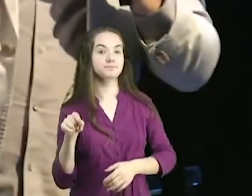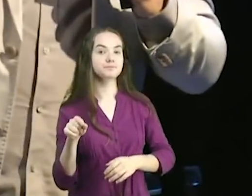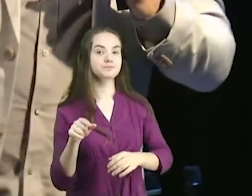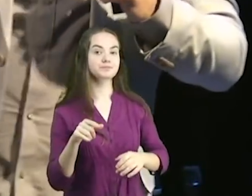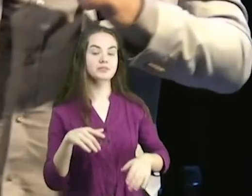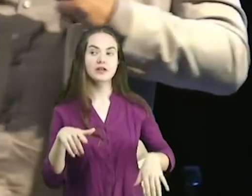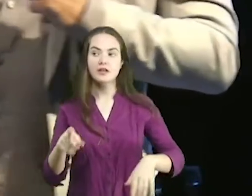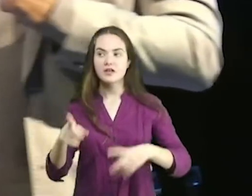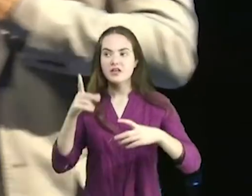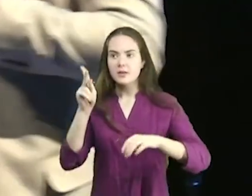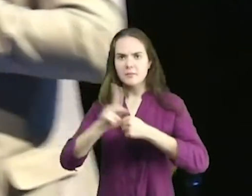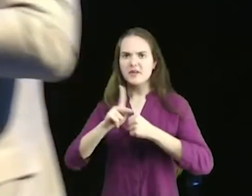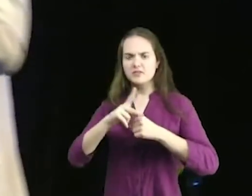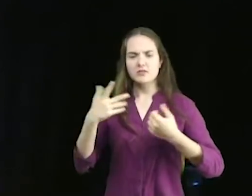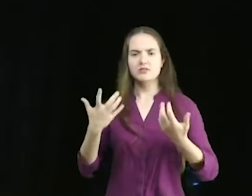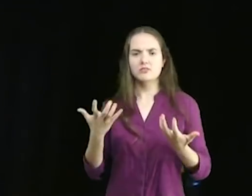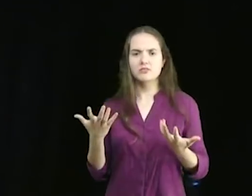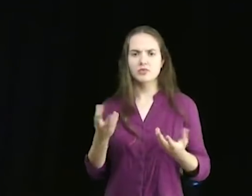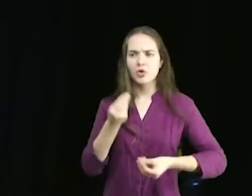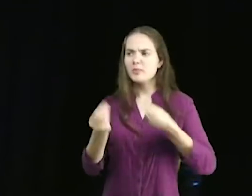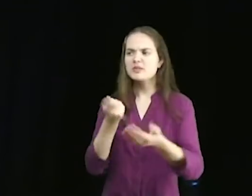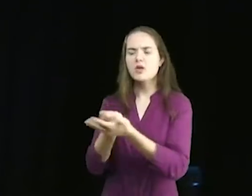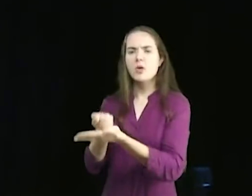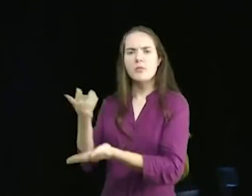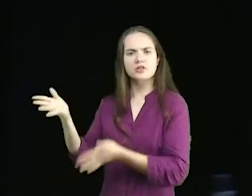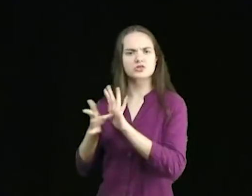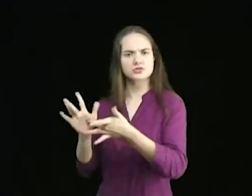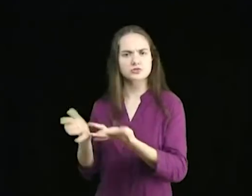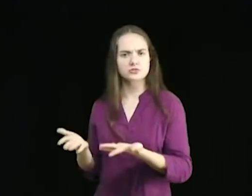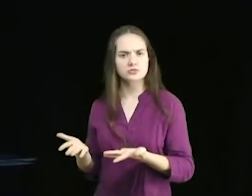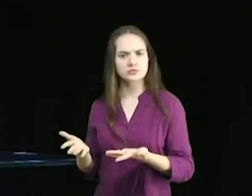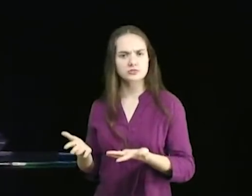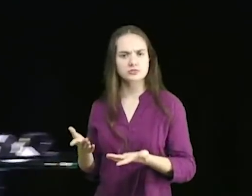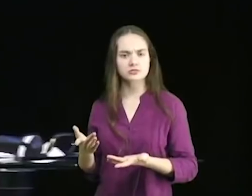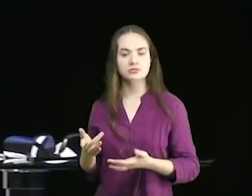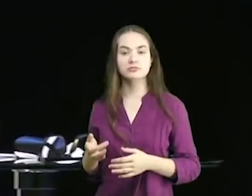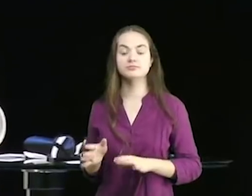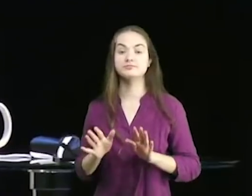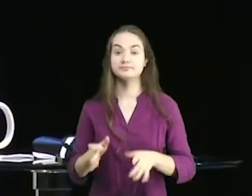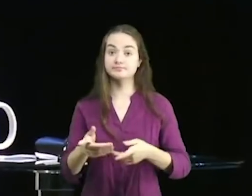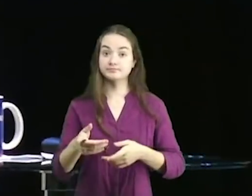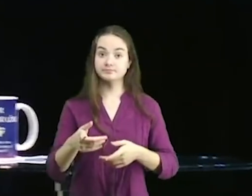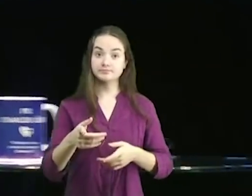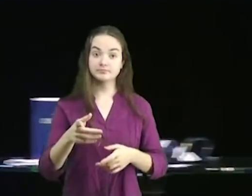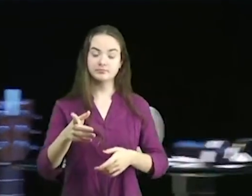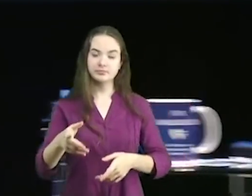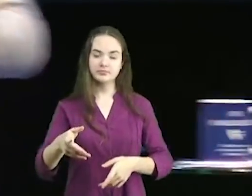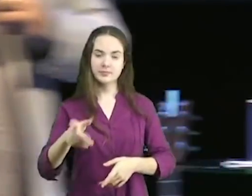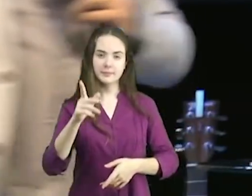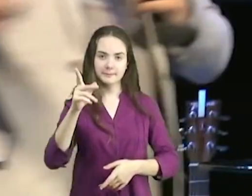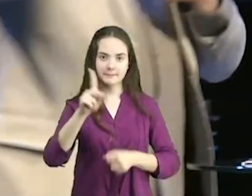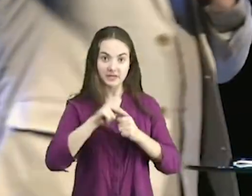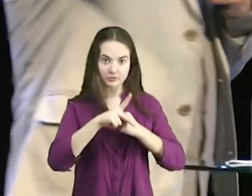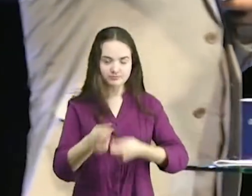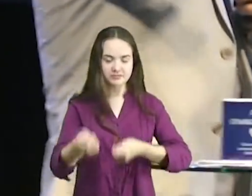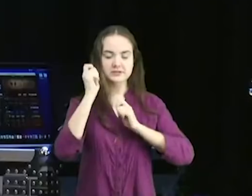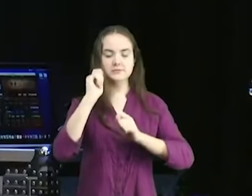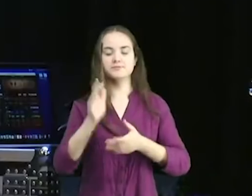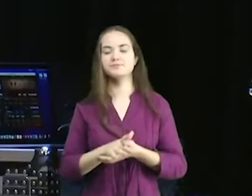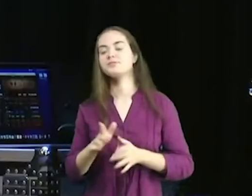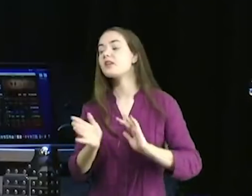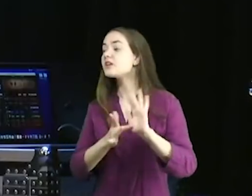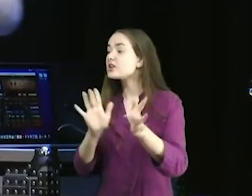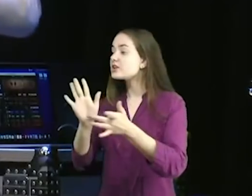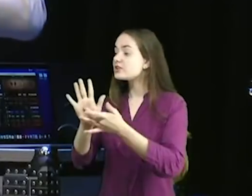não se escandalize? Pedro era o quê, gente? Diga, pescador. Pega a tua vara e vai